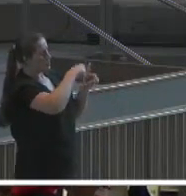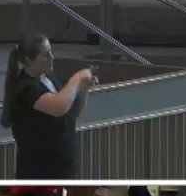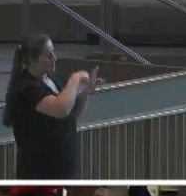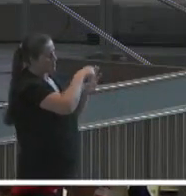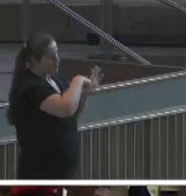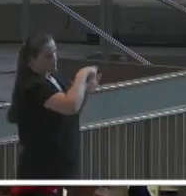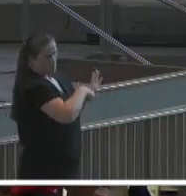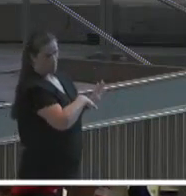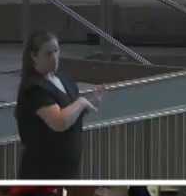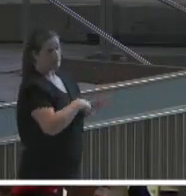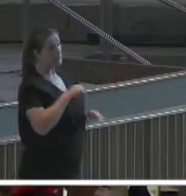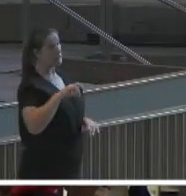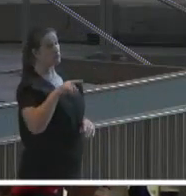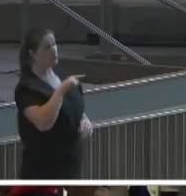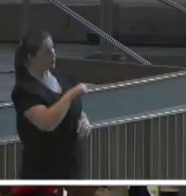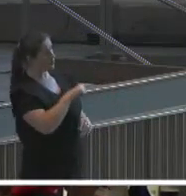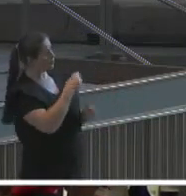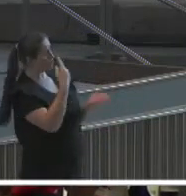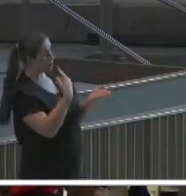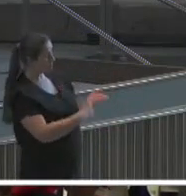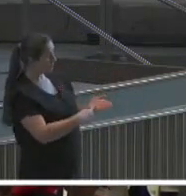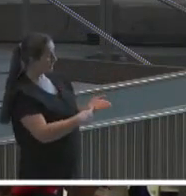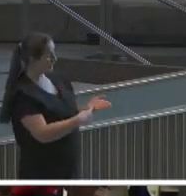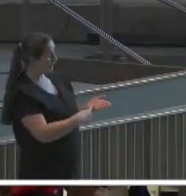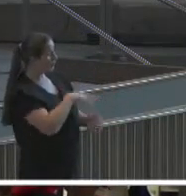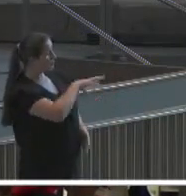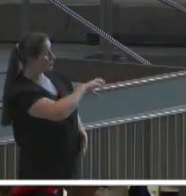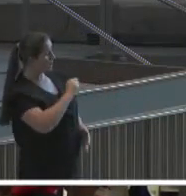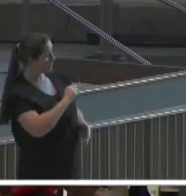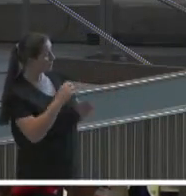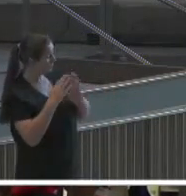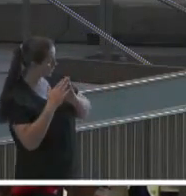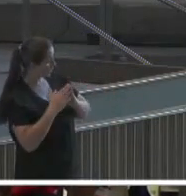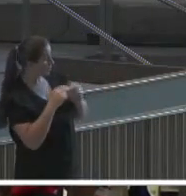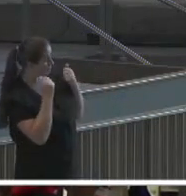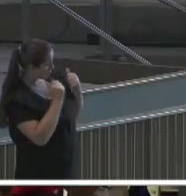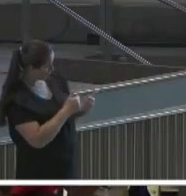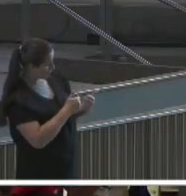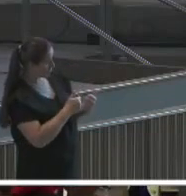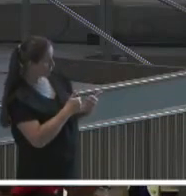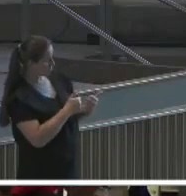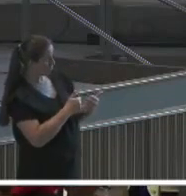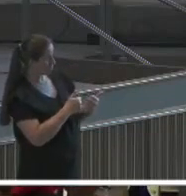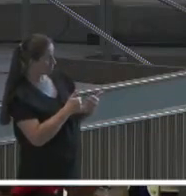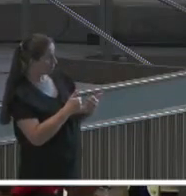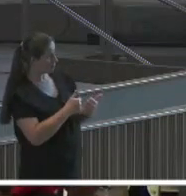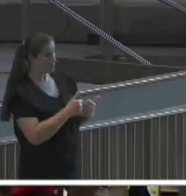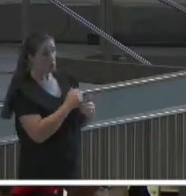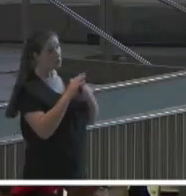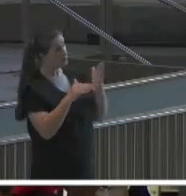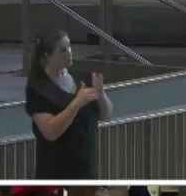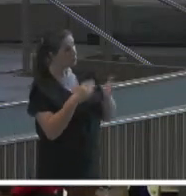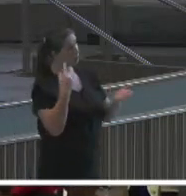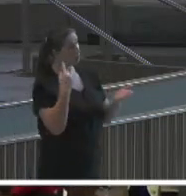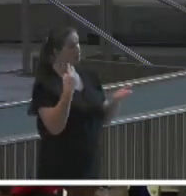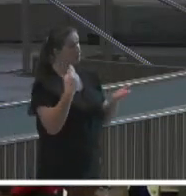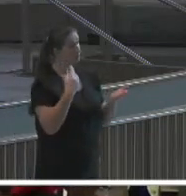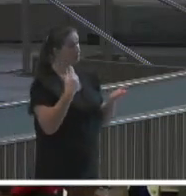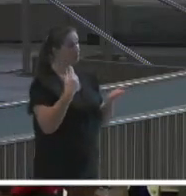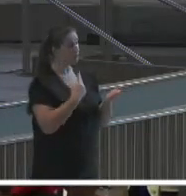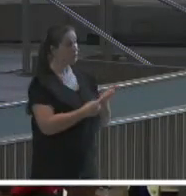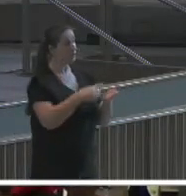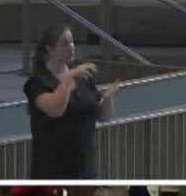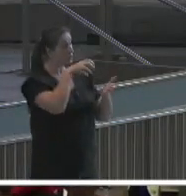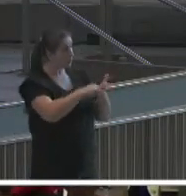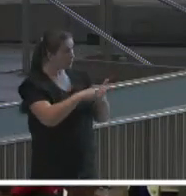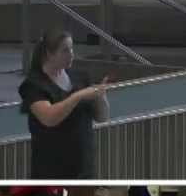cumprir o que está combinado, você tem aquelas sanções. Não é assim todo o contrato? Em suma, Deus fez